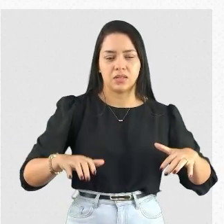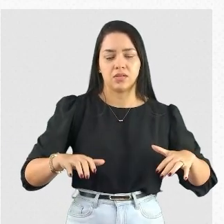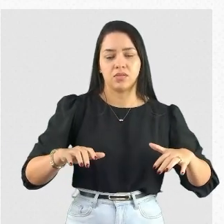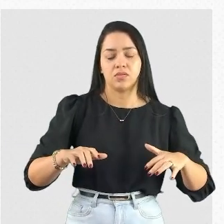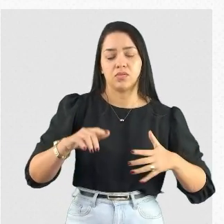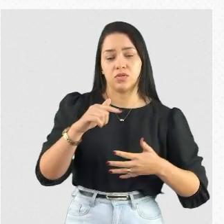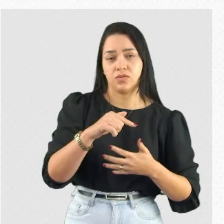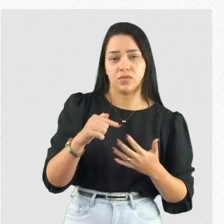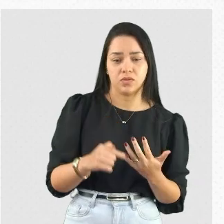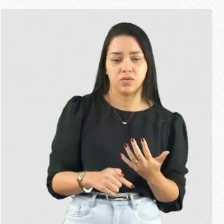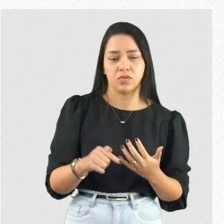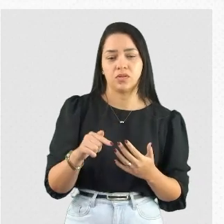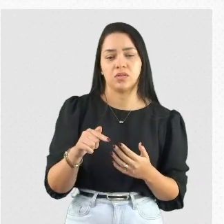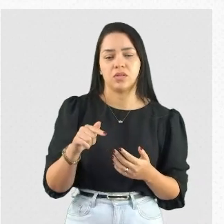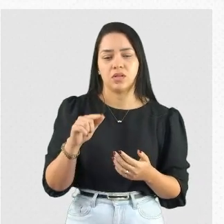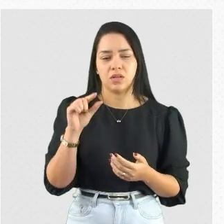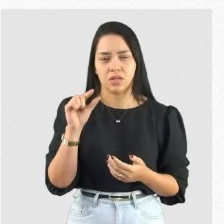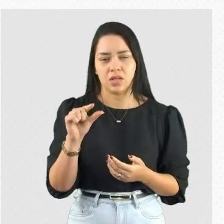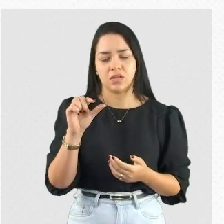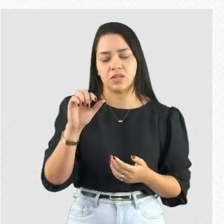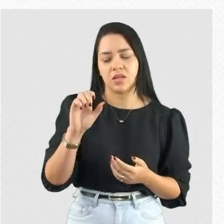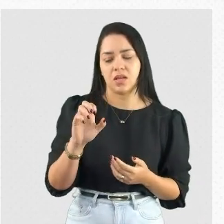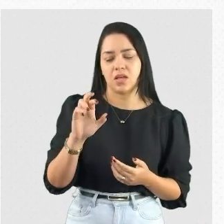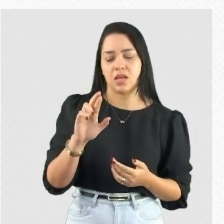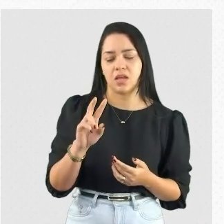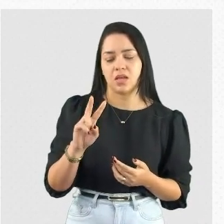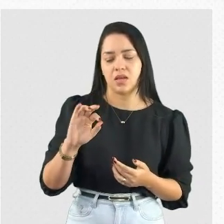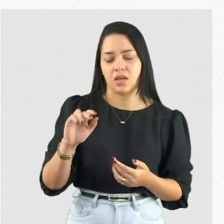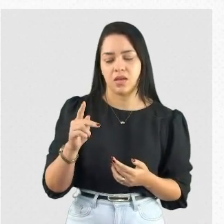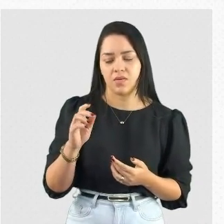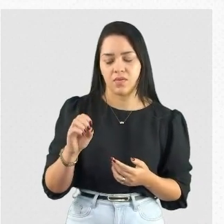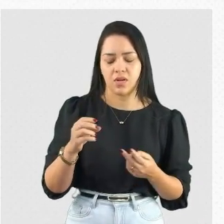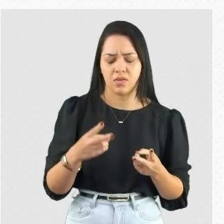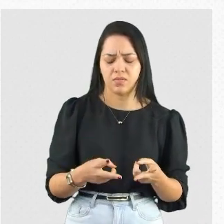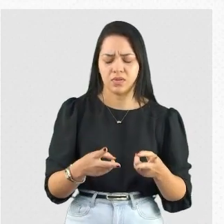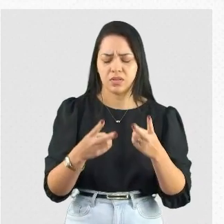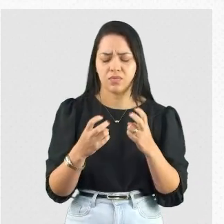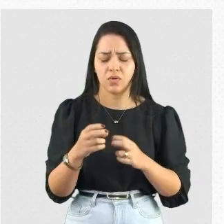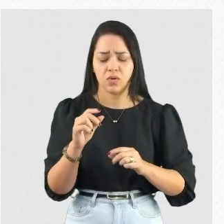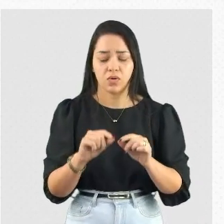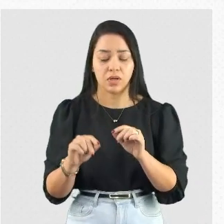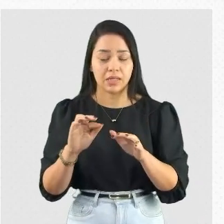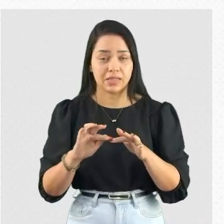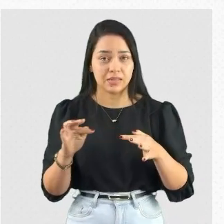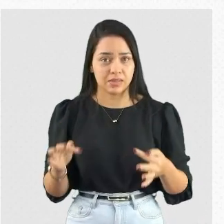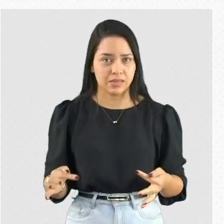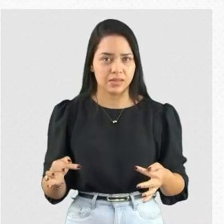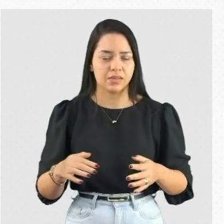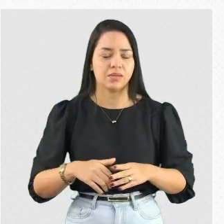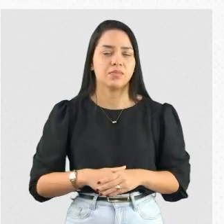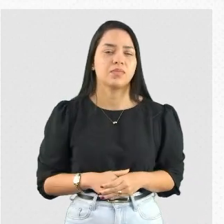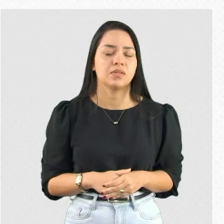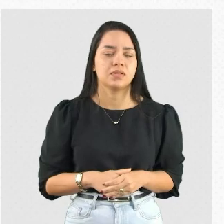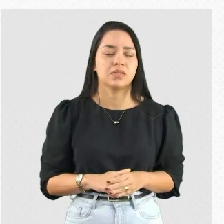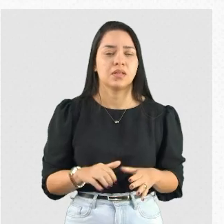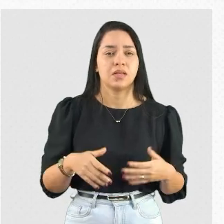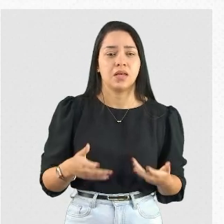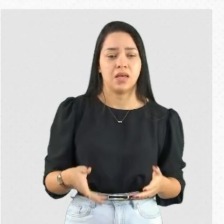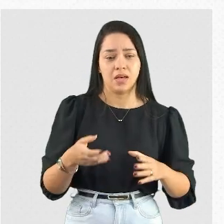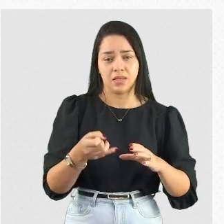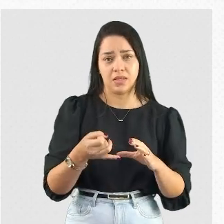pessoal, através das ervilhas, as conhecidas ervilhas, né? Ele observou, através de experimentos simples com essas ervilhas, que